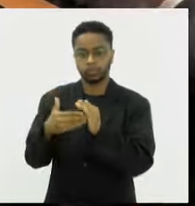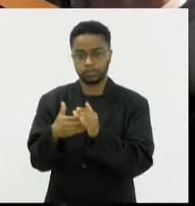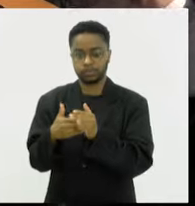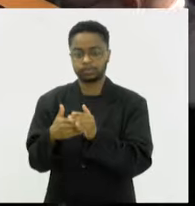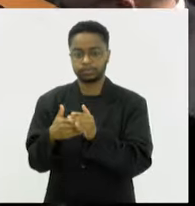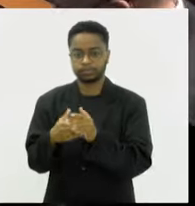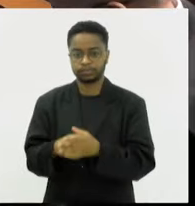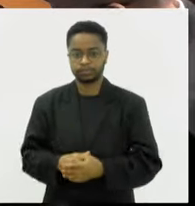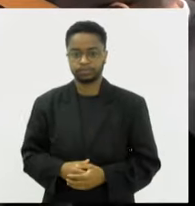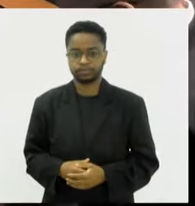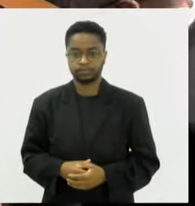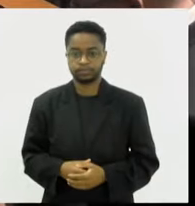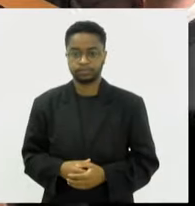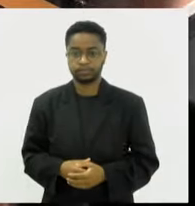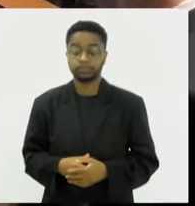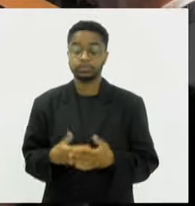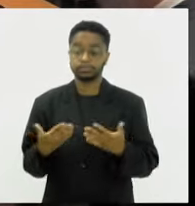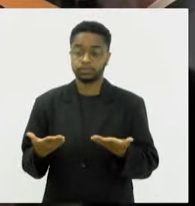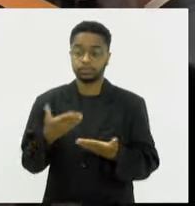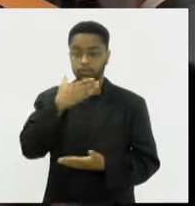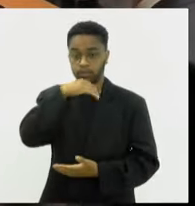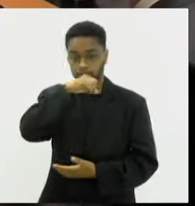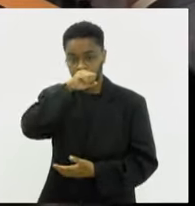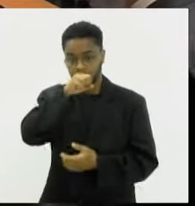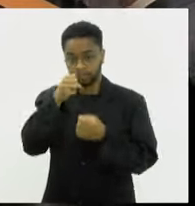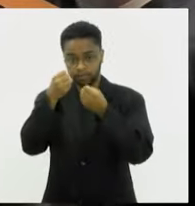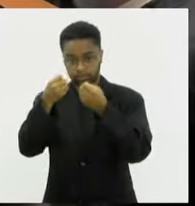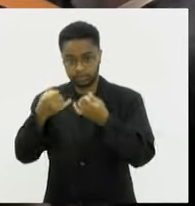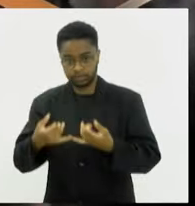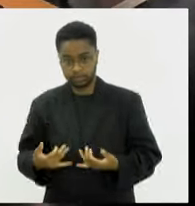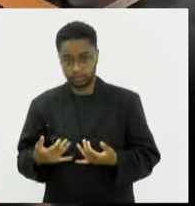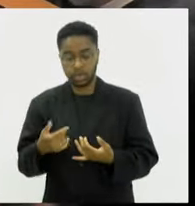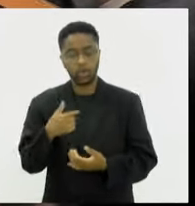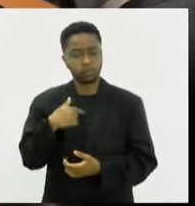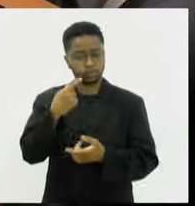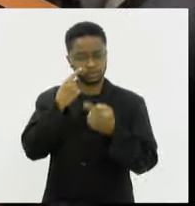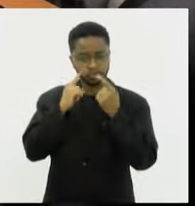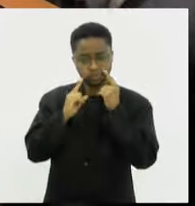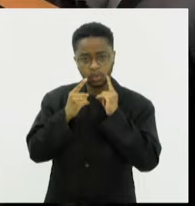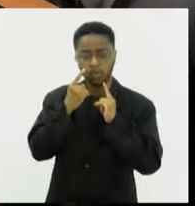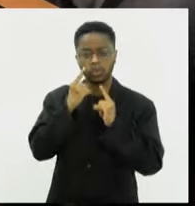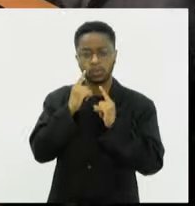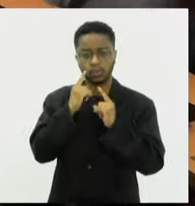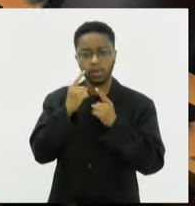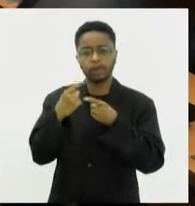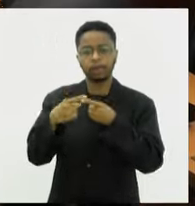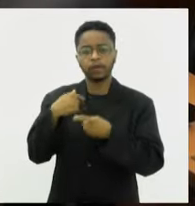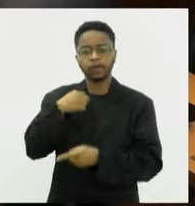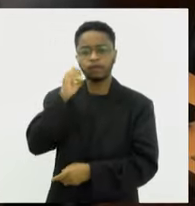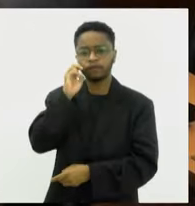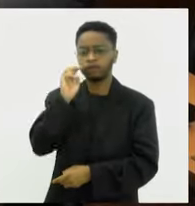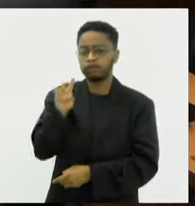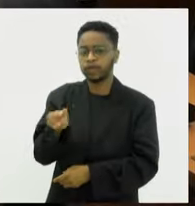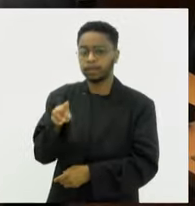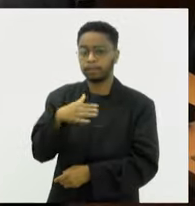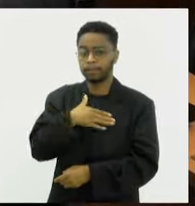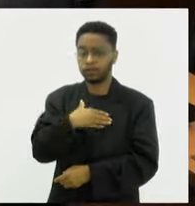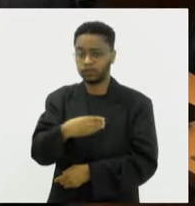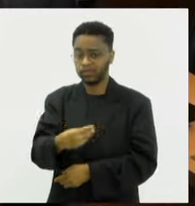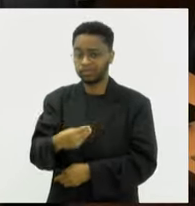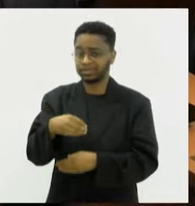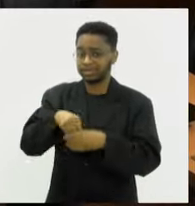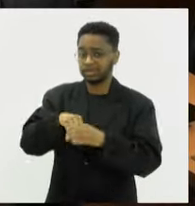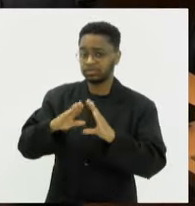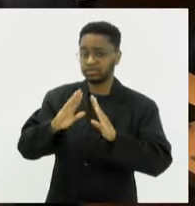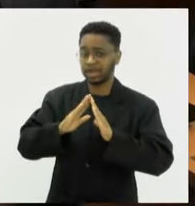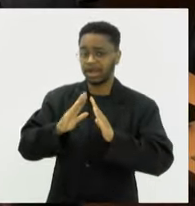E aí o pai relata: eu chego a chorar vendo meu filho preso dentro de